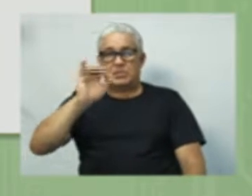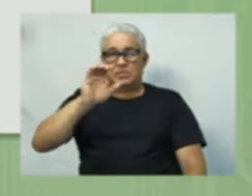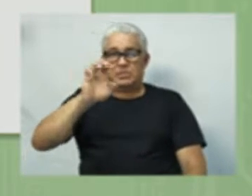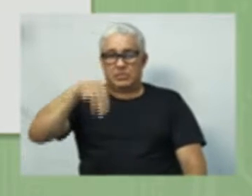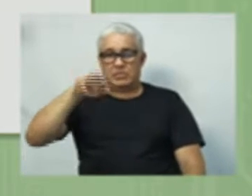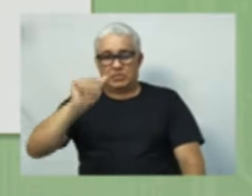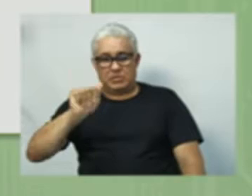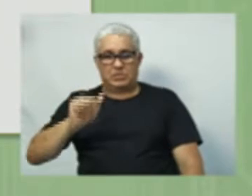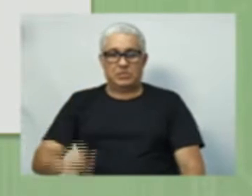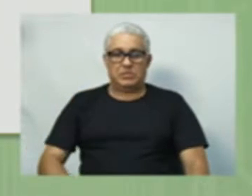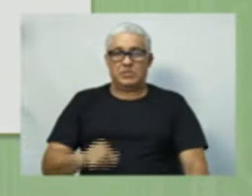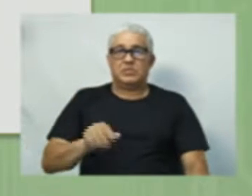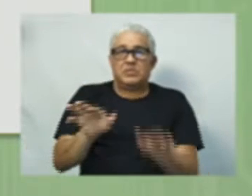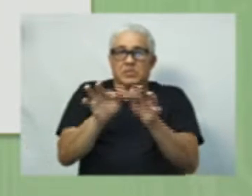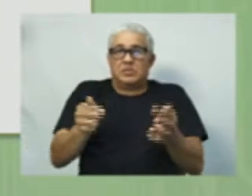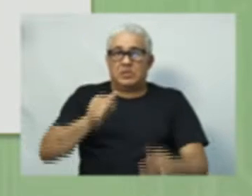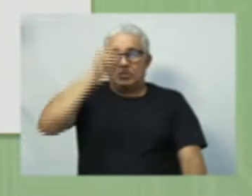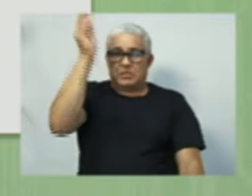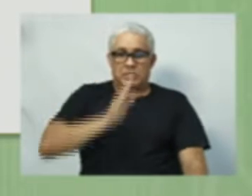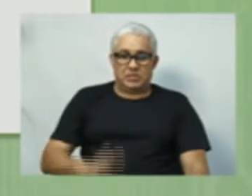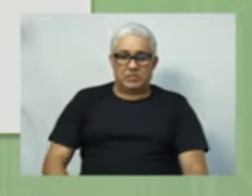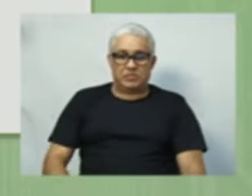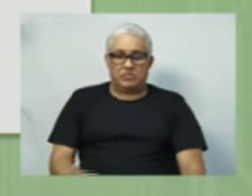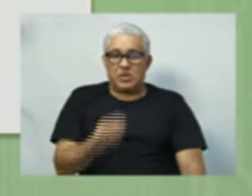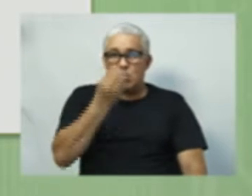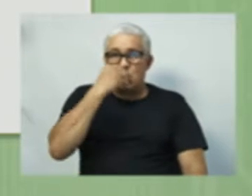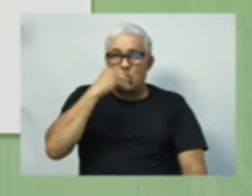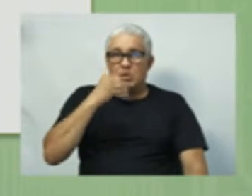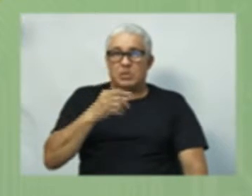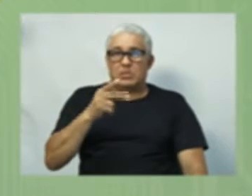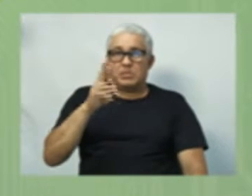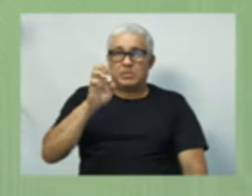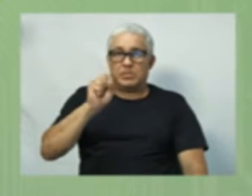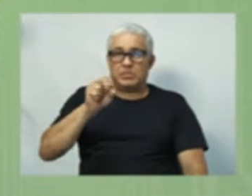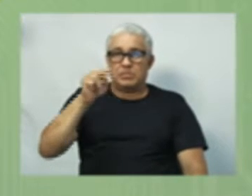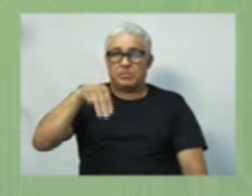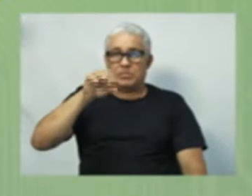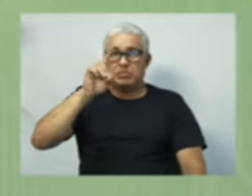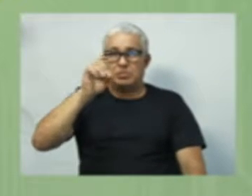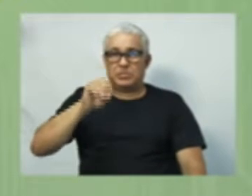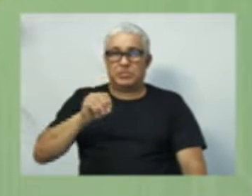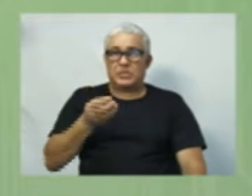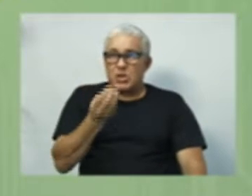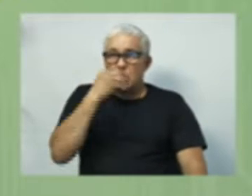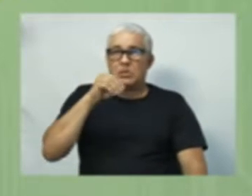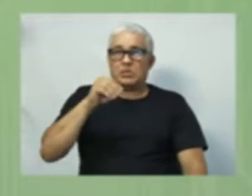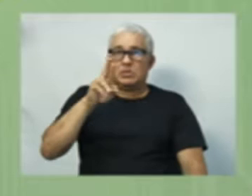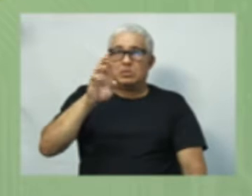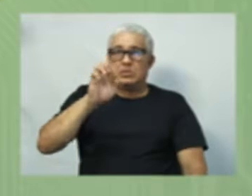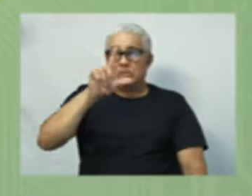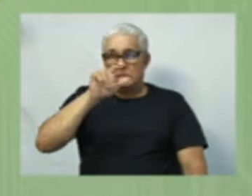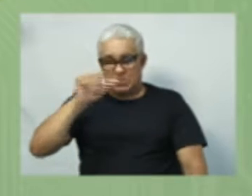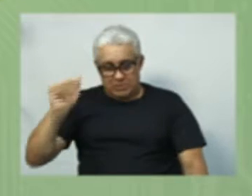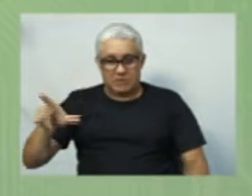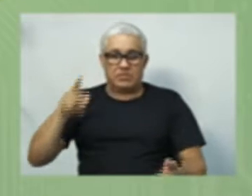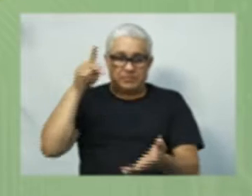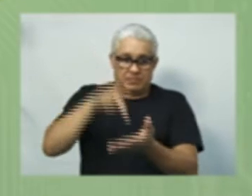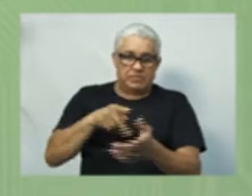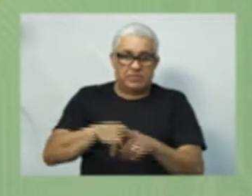Nacional, lucro presumido, lucro real. O objetivo da nossa disciplina